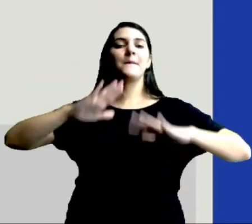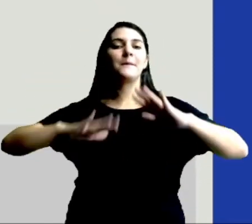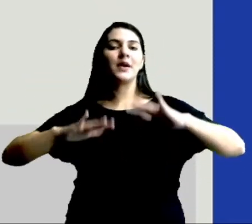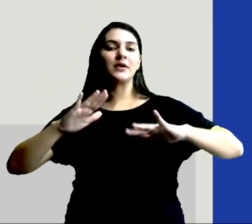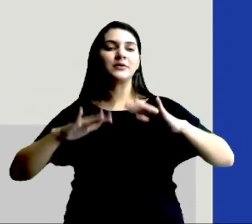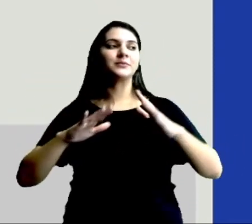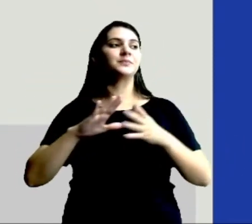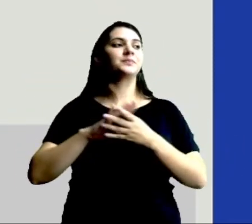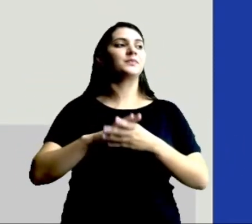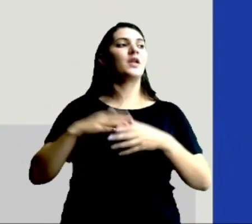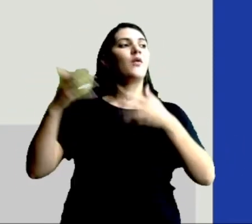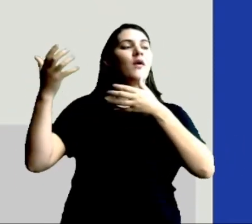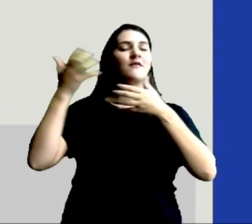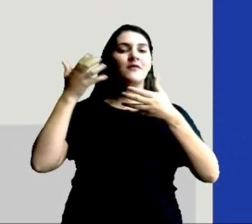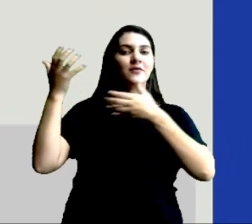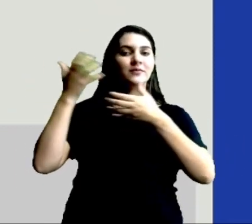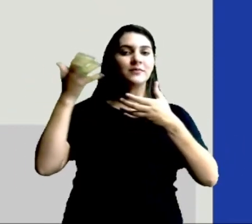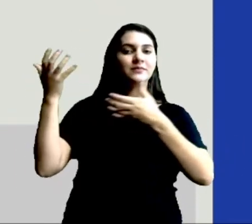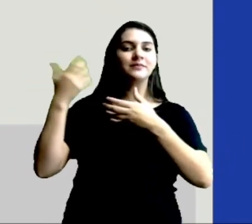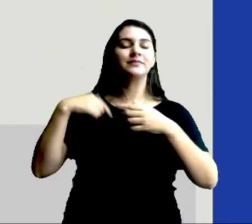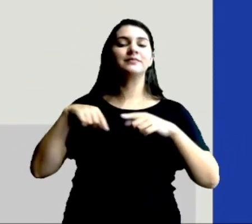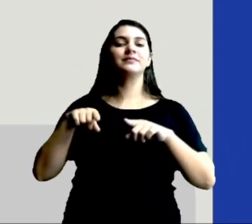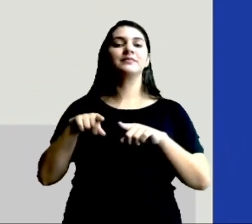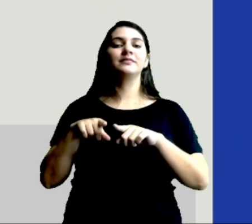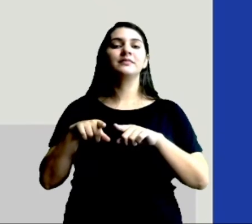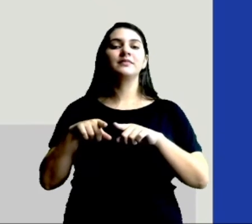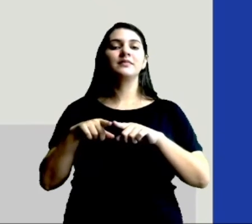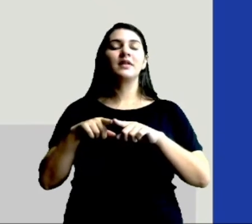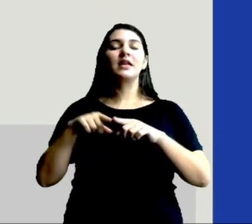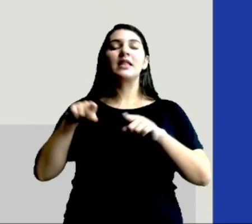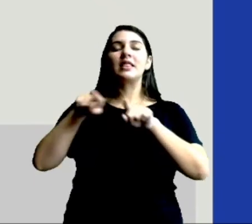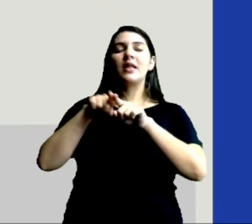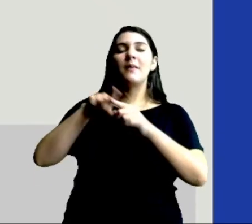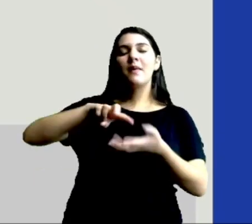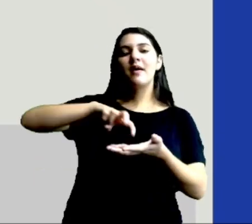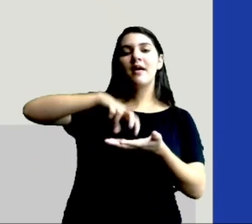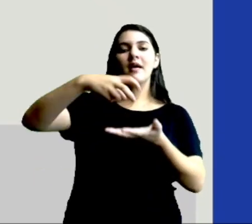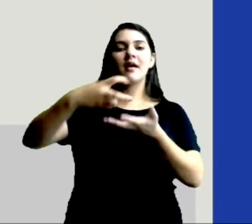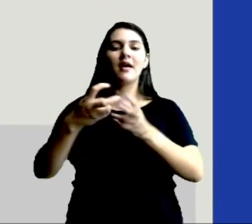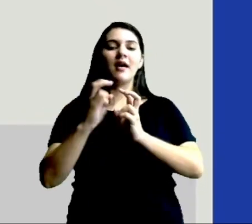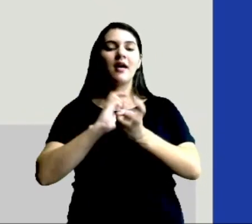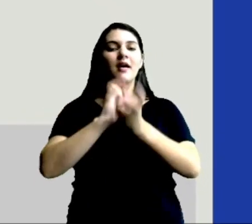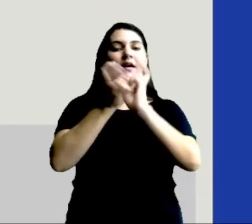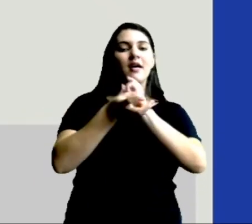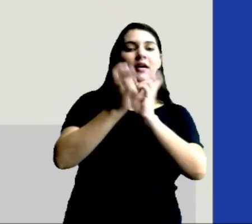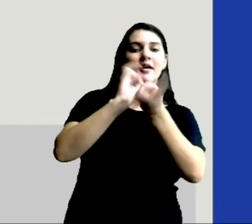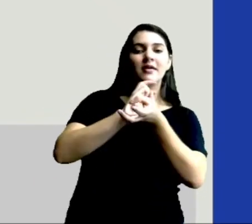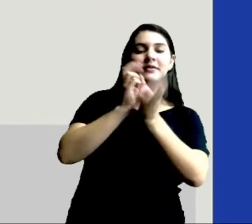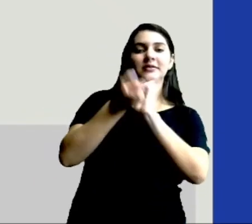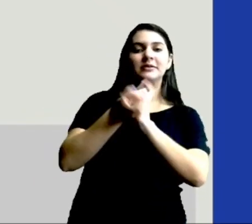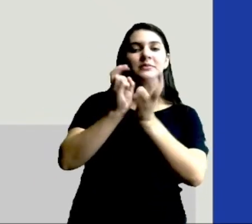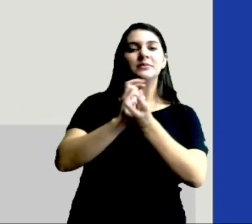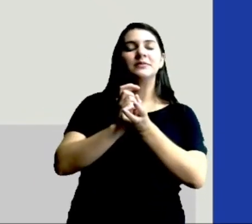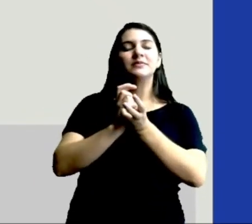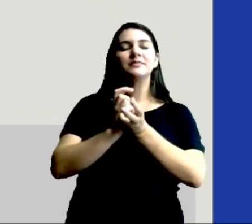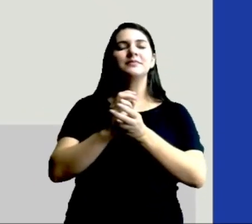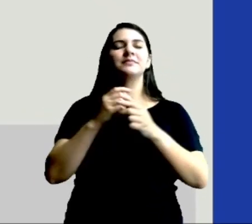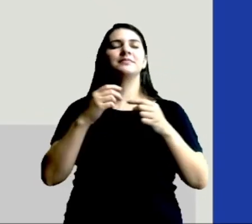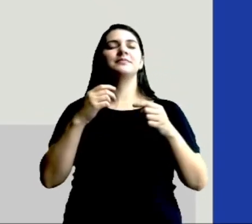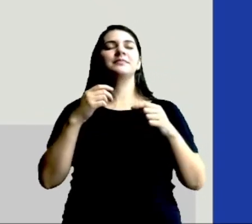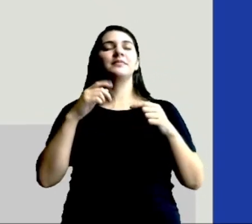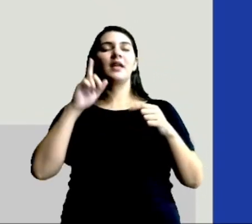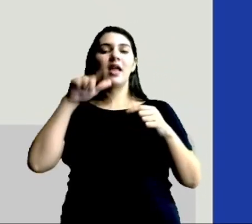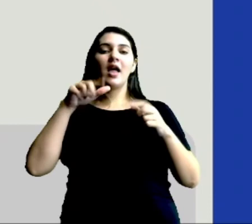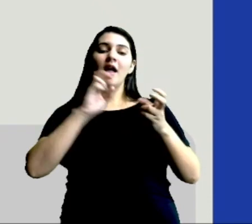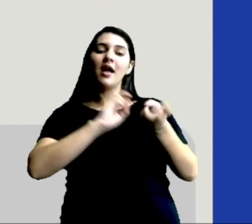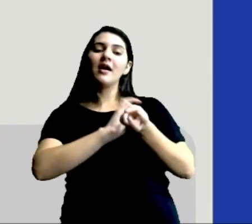temos o afoxé, o agogô e a capoeira. Capoeira, vale salientar que a capoeira ela